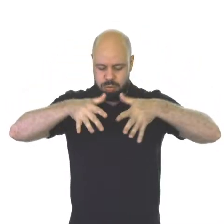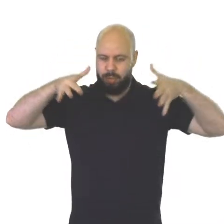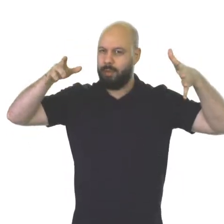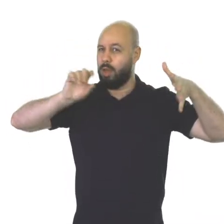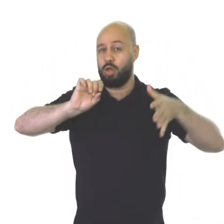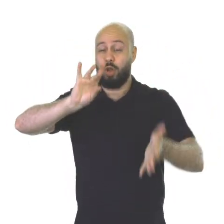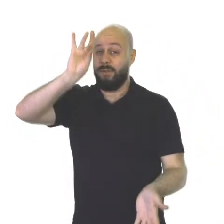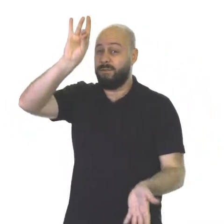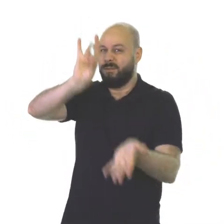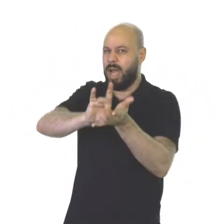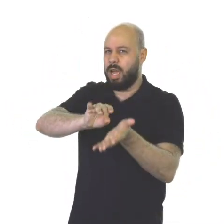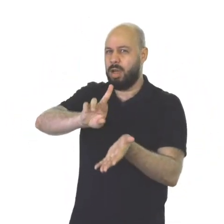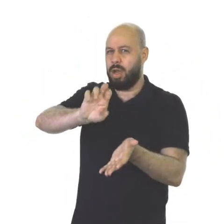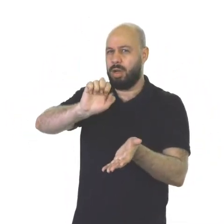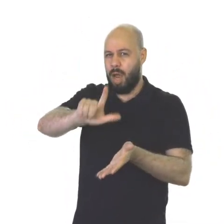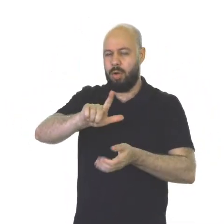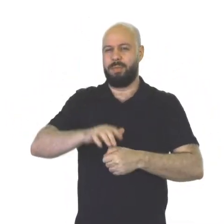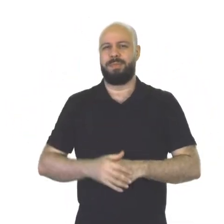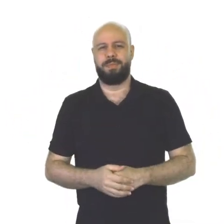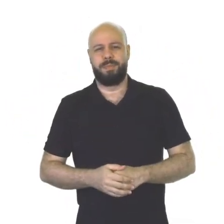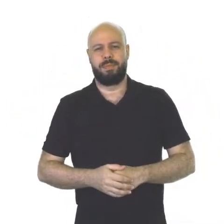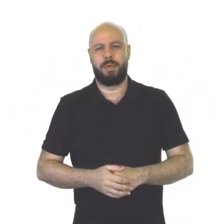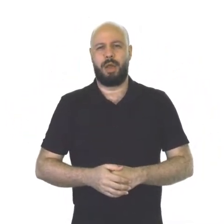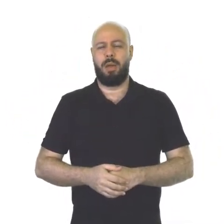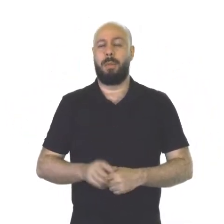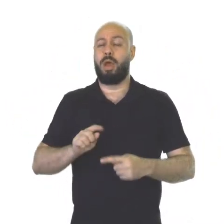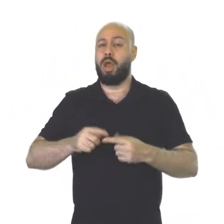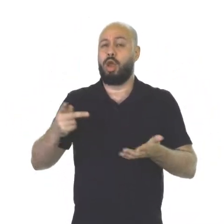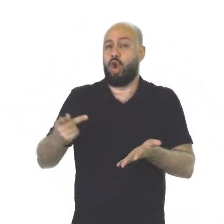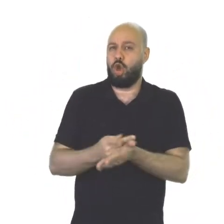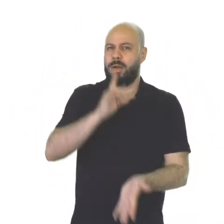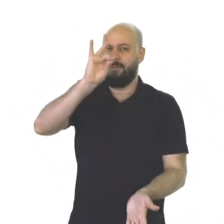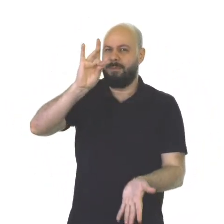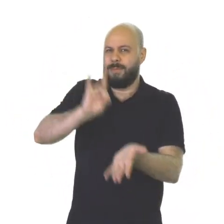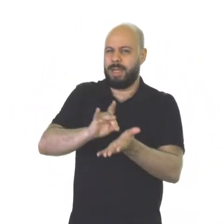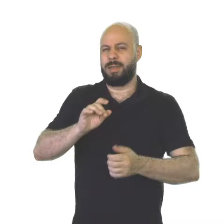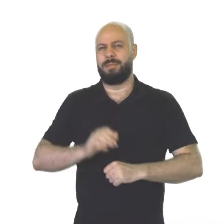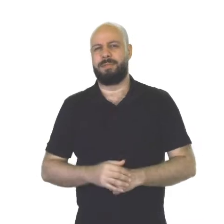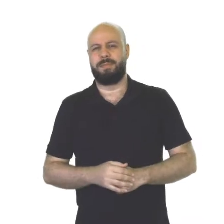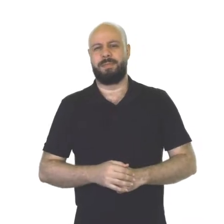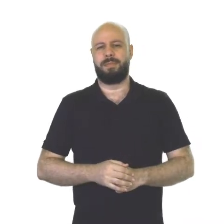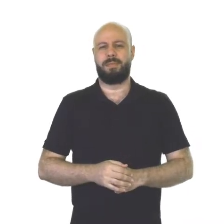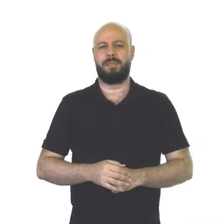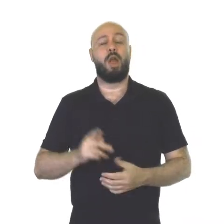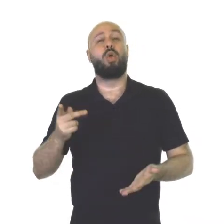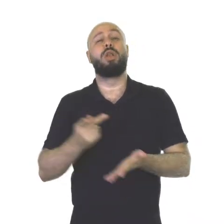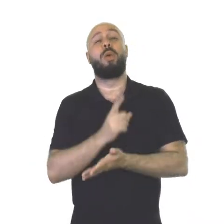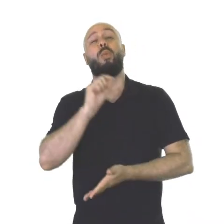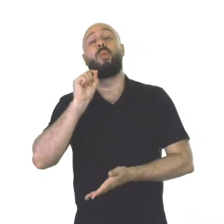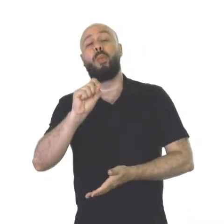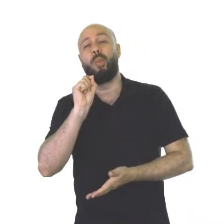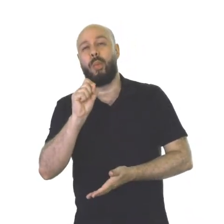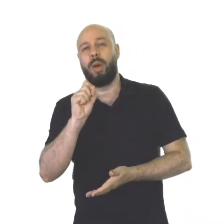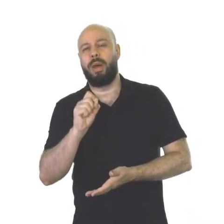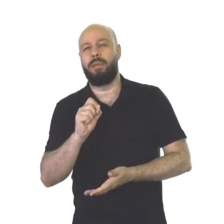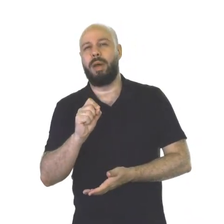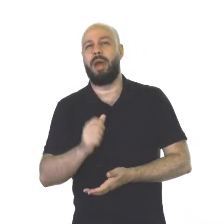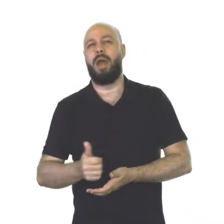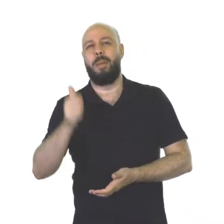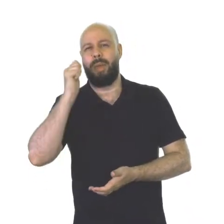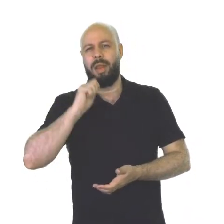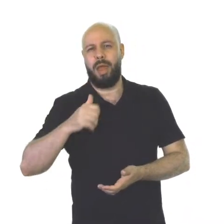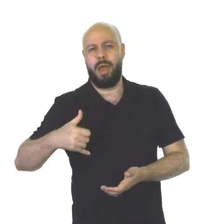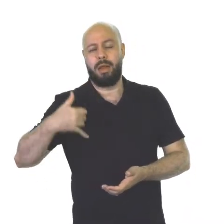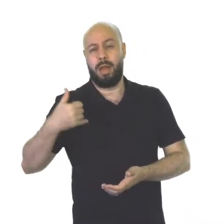fatos reais, ok? Com algo que realmente aconteceu. Então, o que aconteceu lá? Uma garota, né, de 16 anos, com